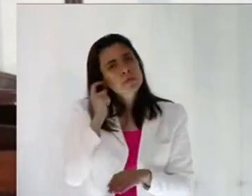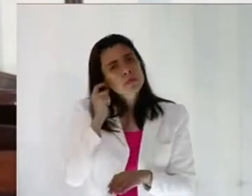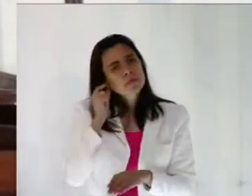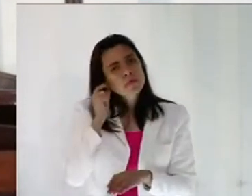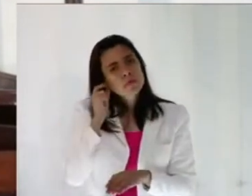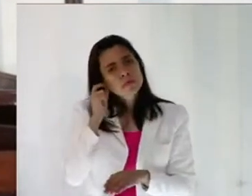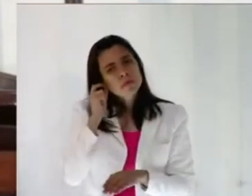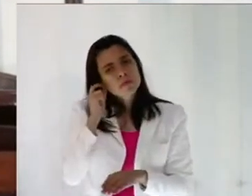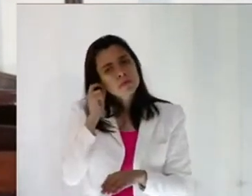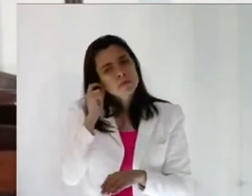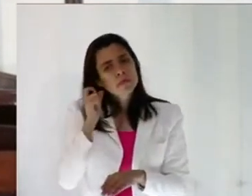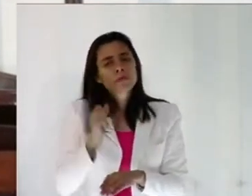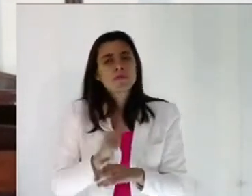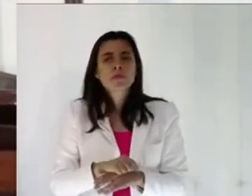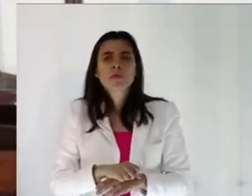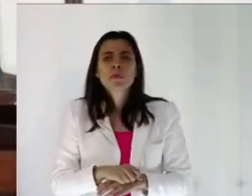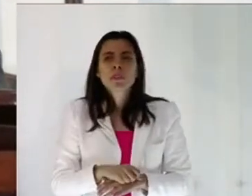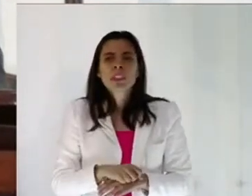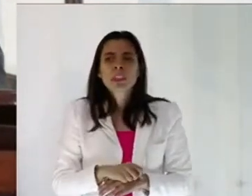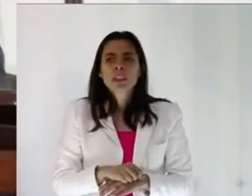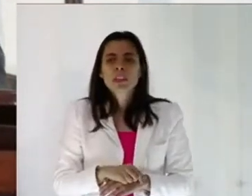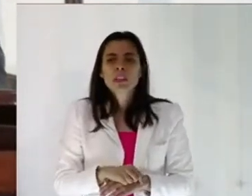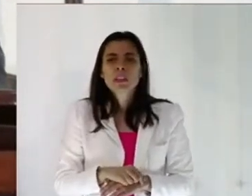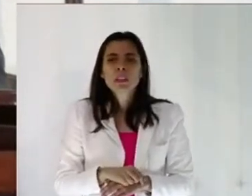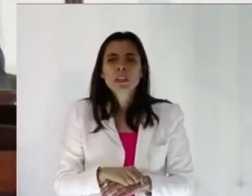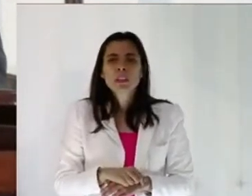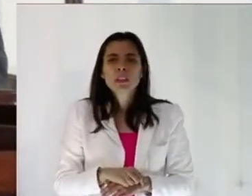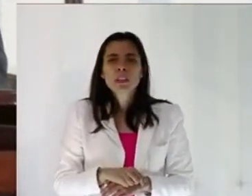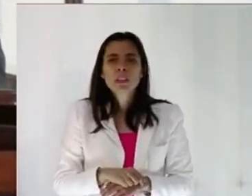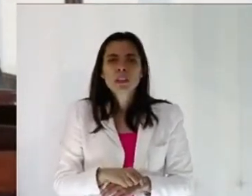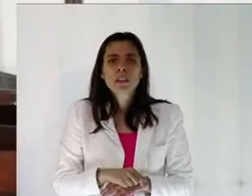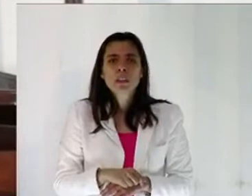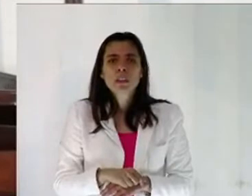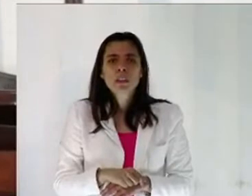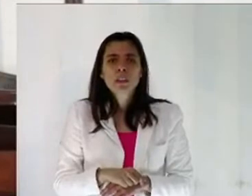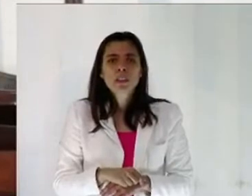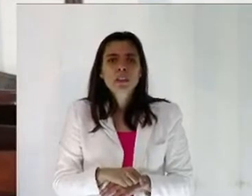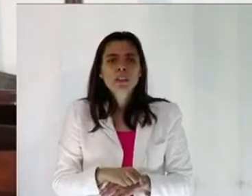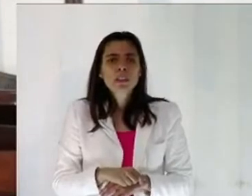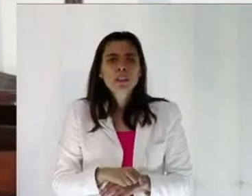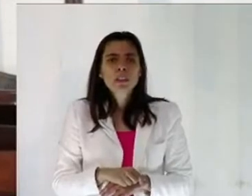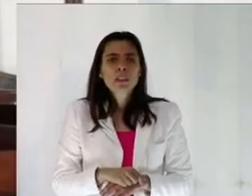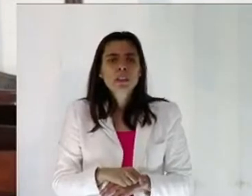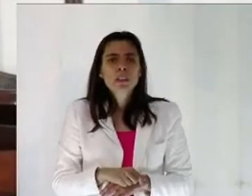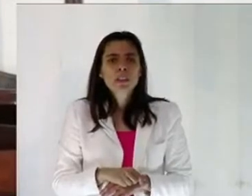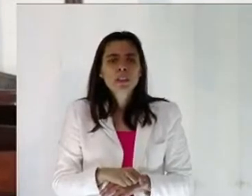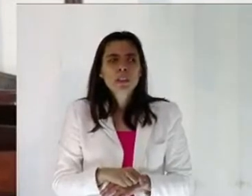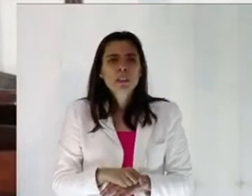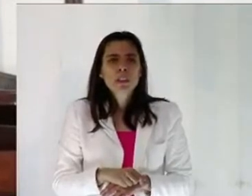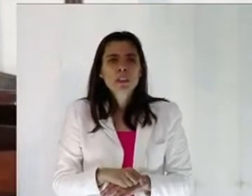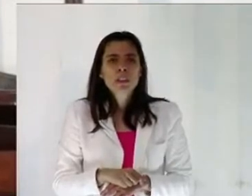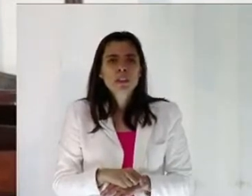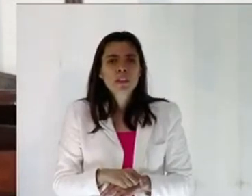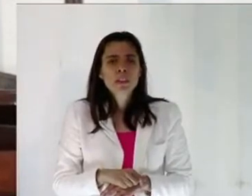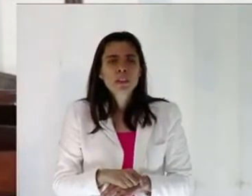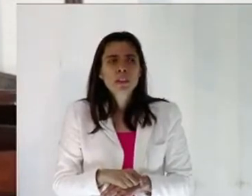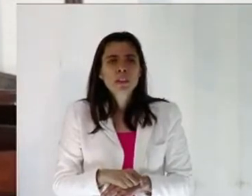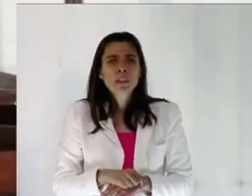morava, território dos filisteus. Mas naquele dia, irmãos, o Senhor